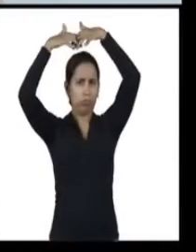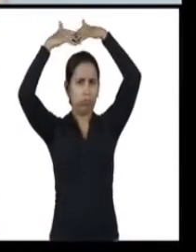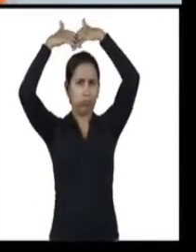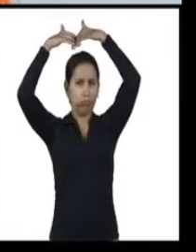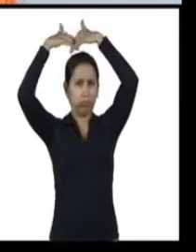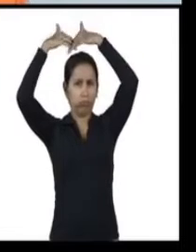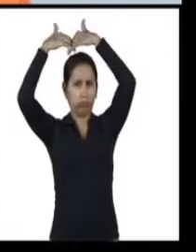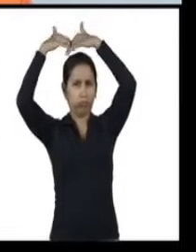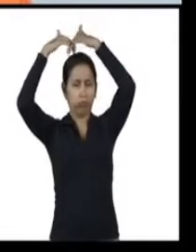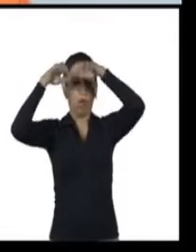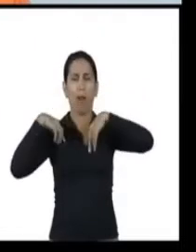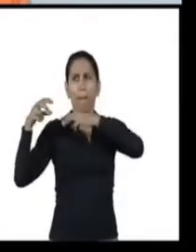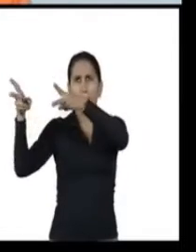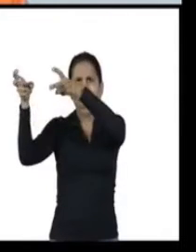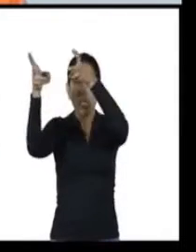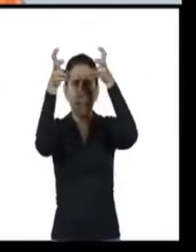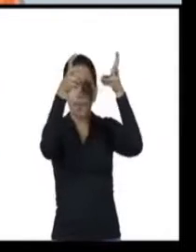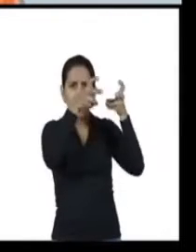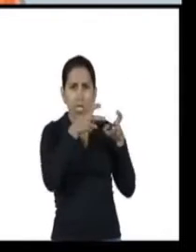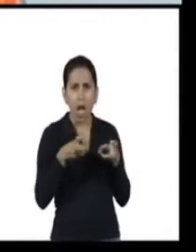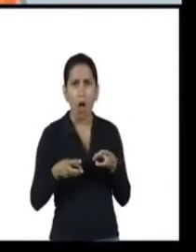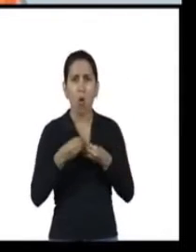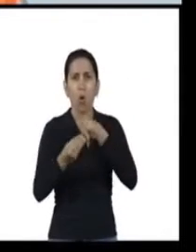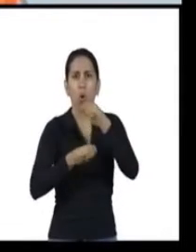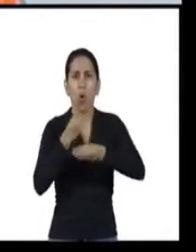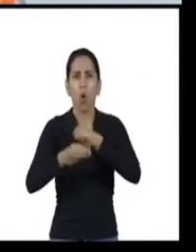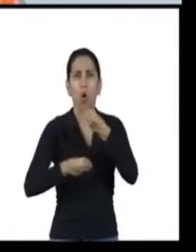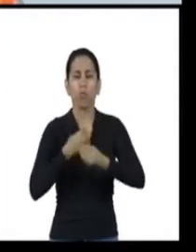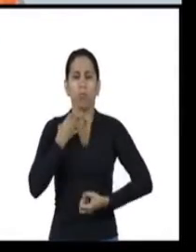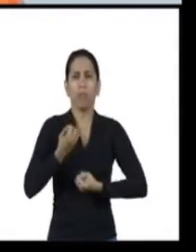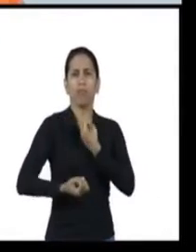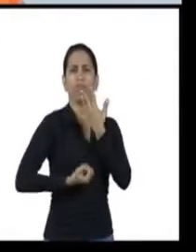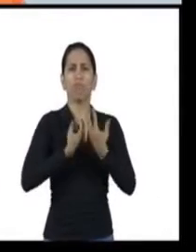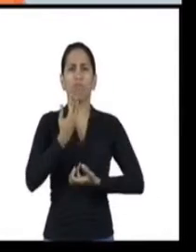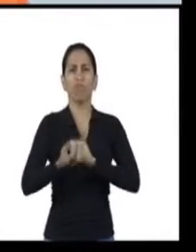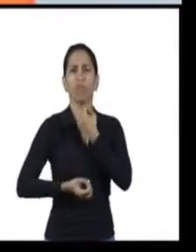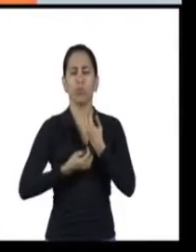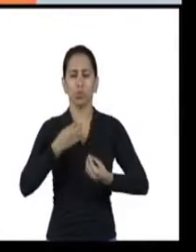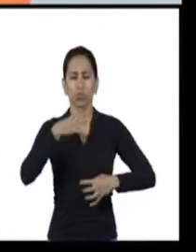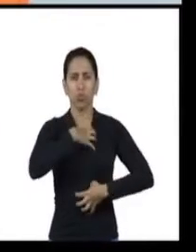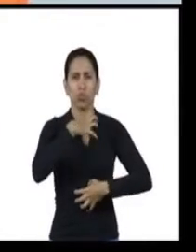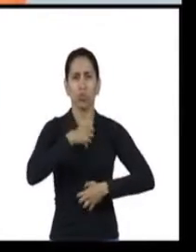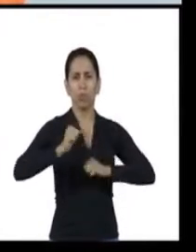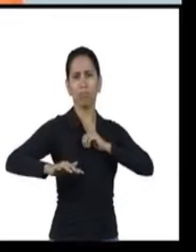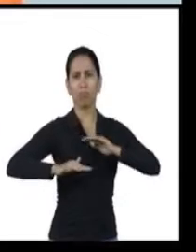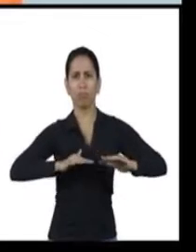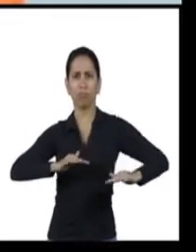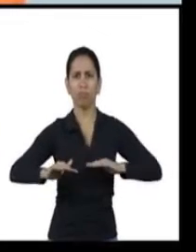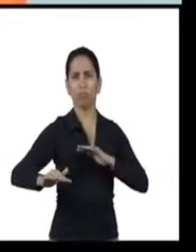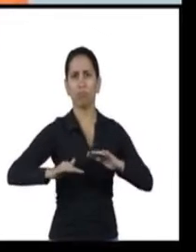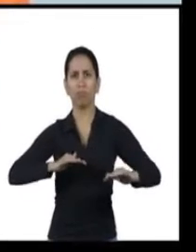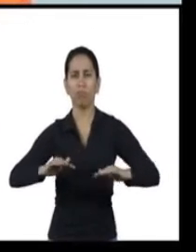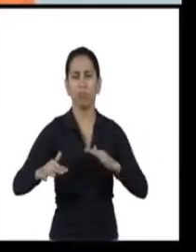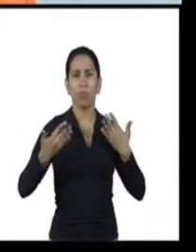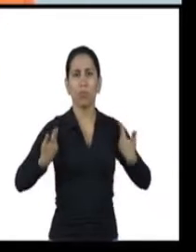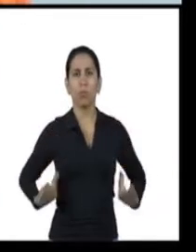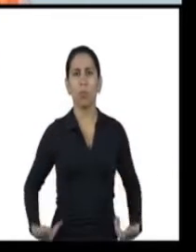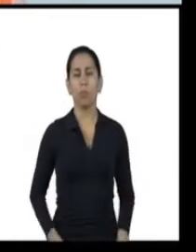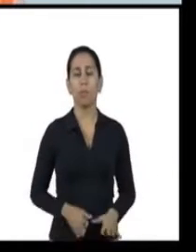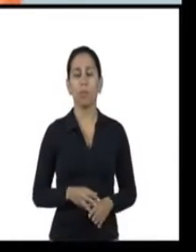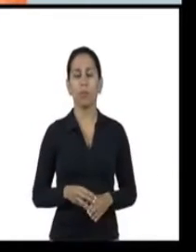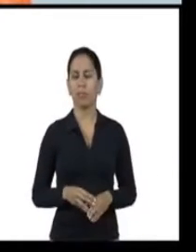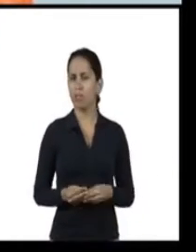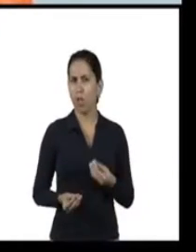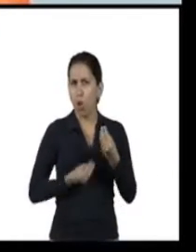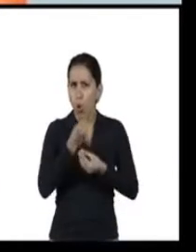mentais, de percepção e as funções corporais que permitem a mobilidade do seu corpo. Ou seja, é a maneira como